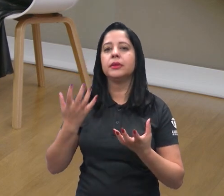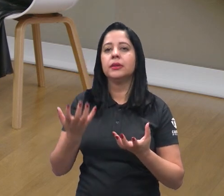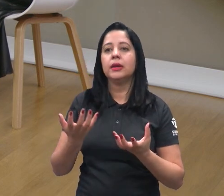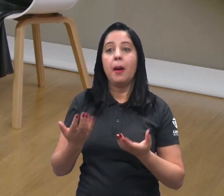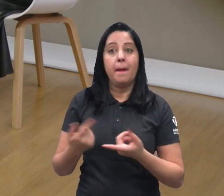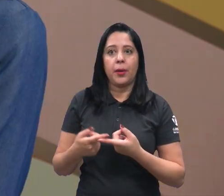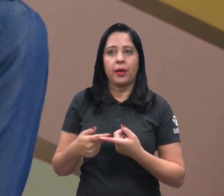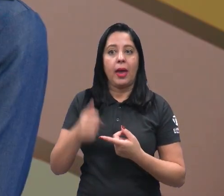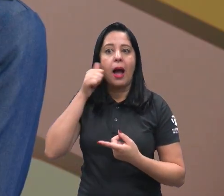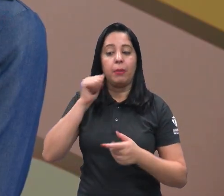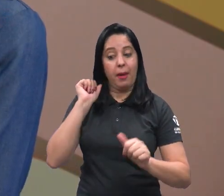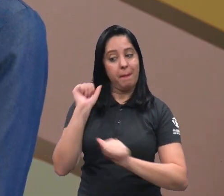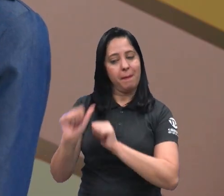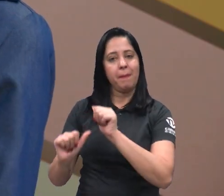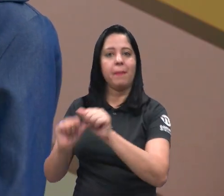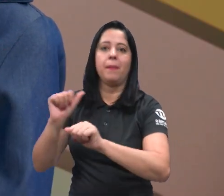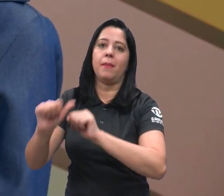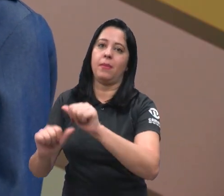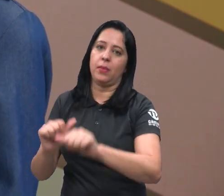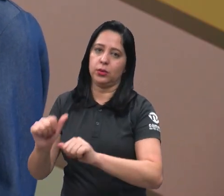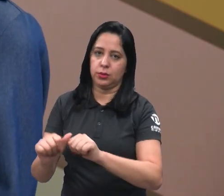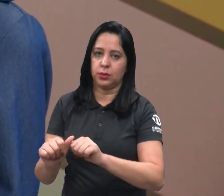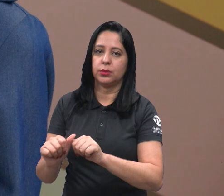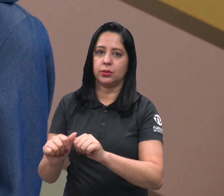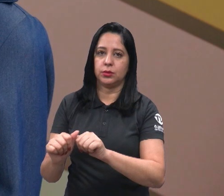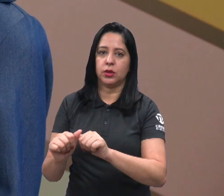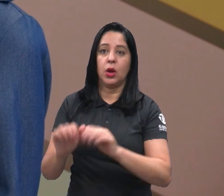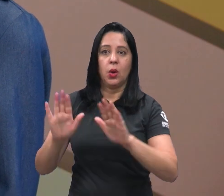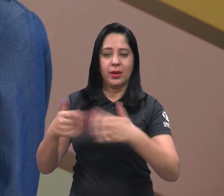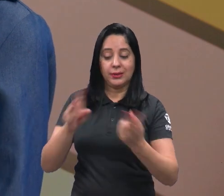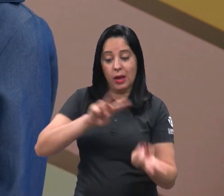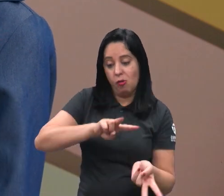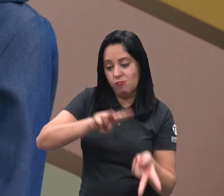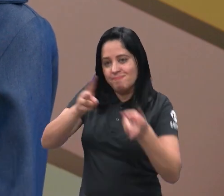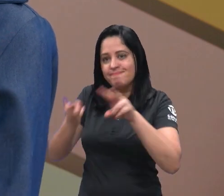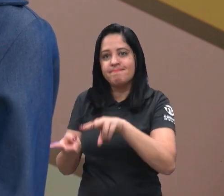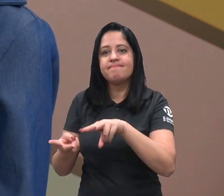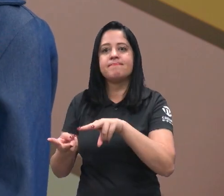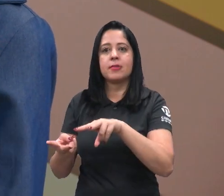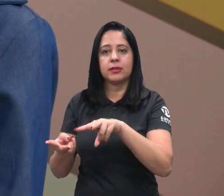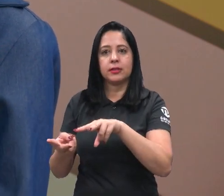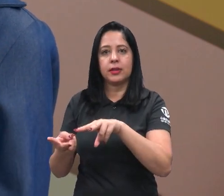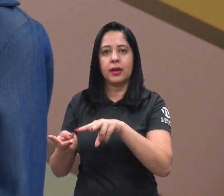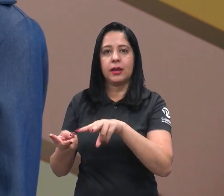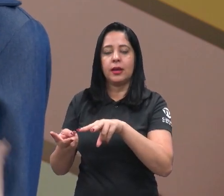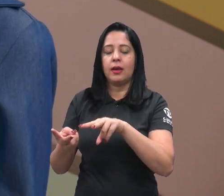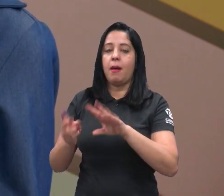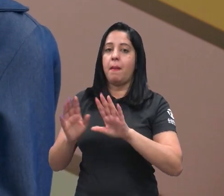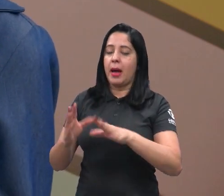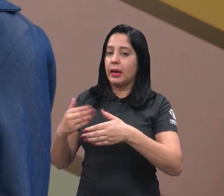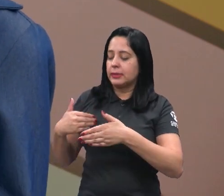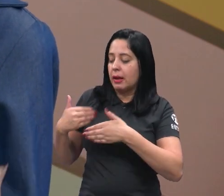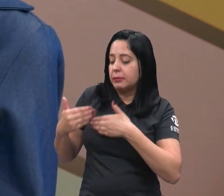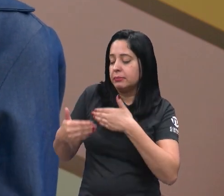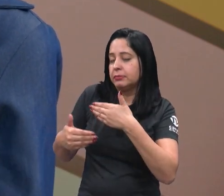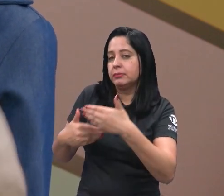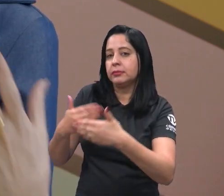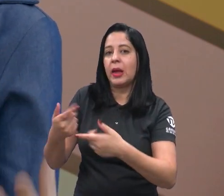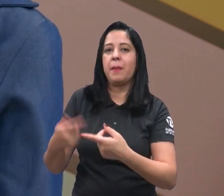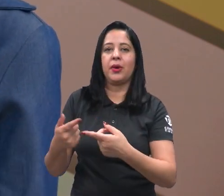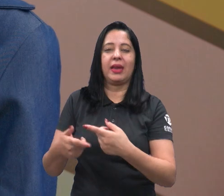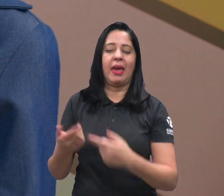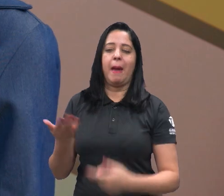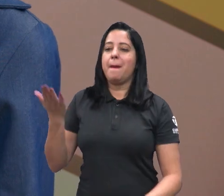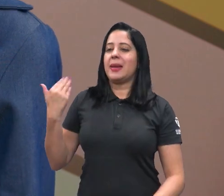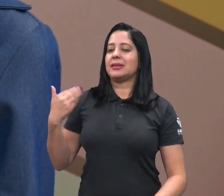com uma nova faceta que está vindo. Então, essa transição é um processo de luto daquela mulher que morreu, né?